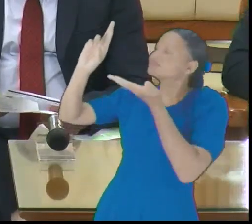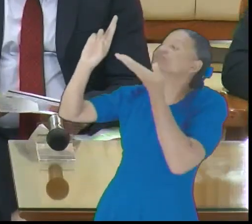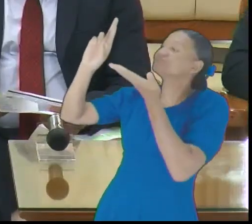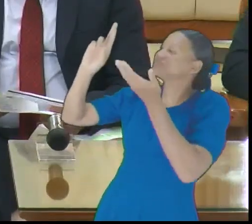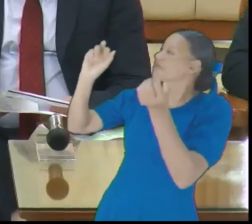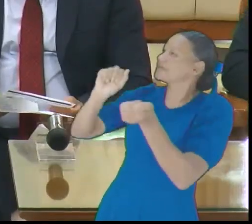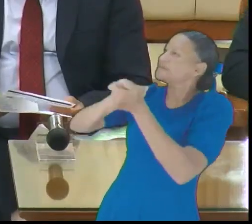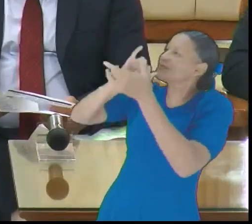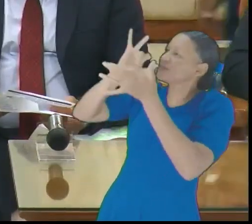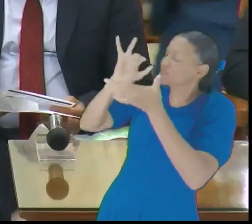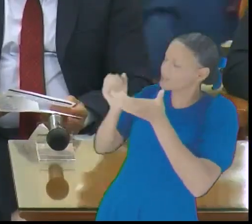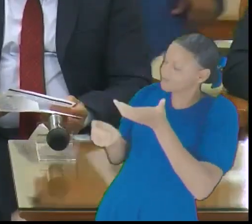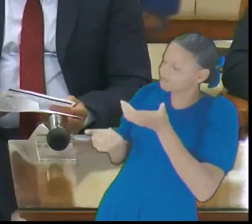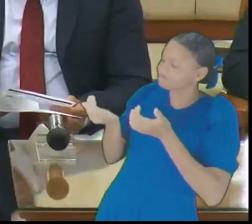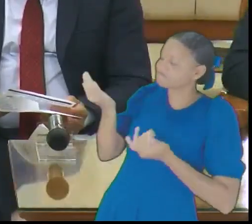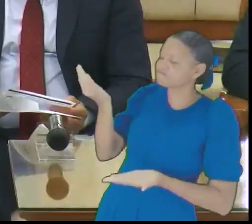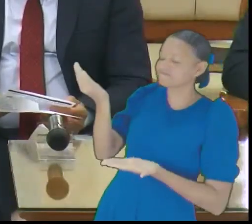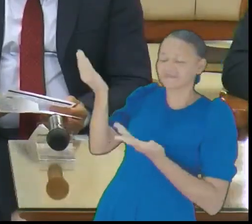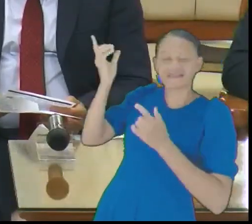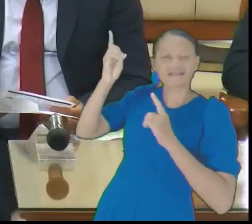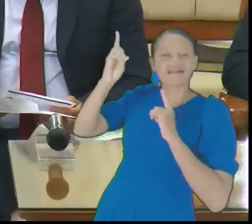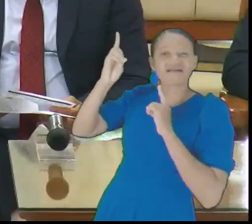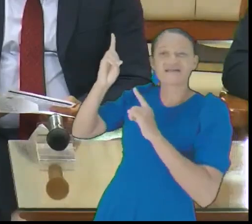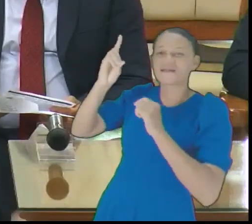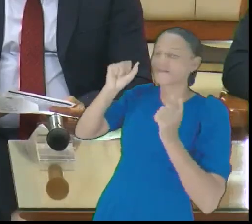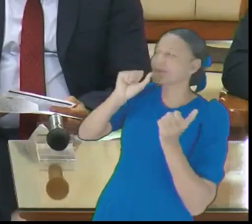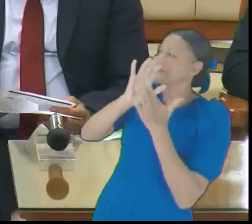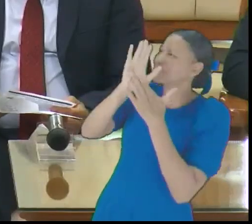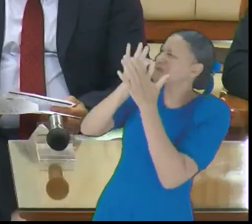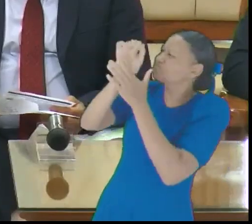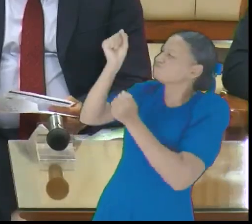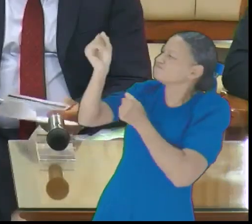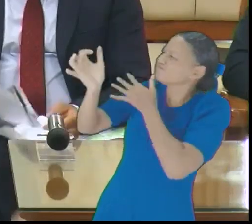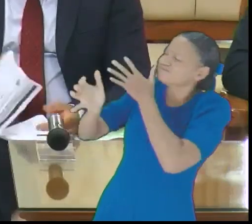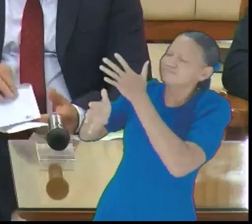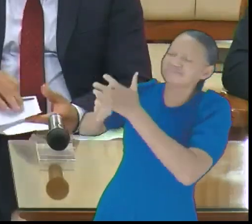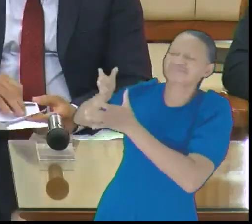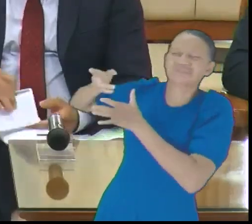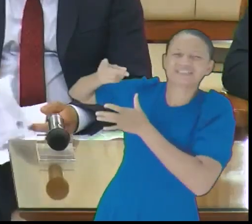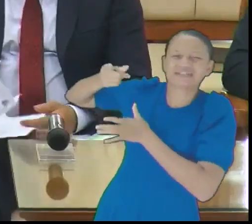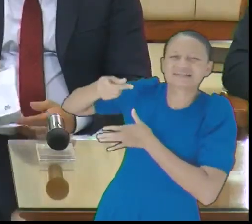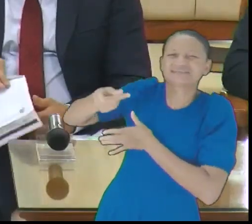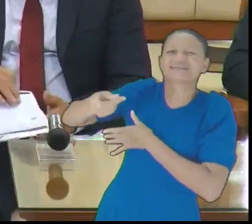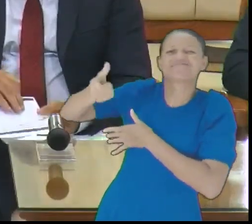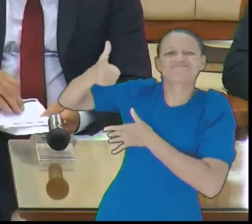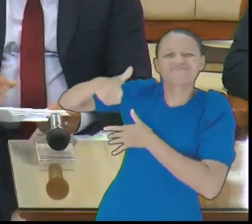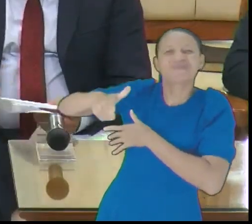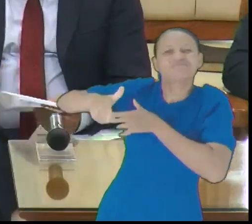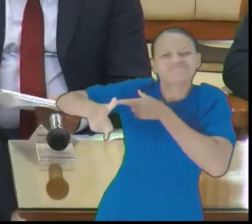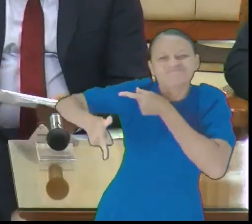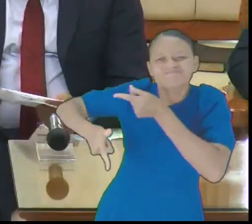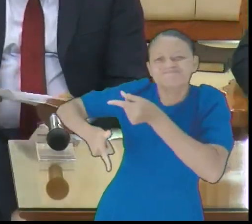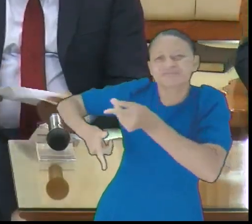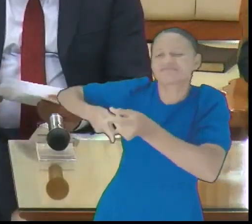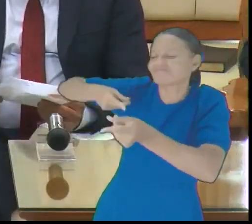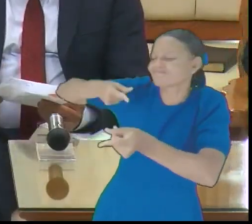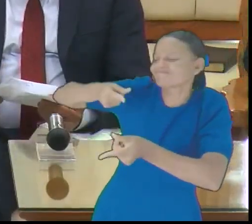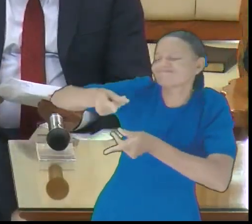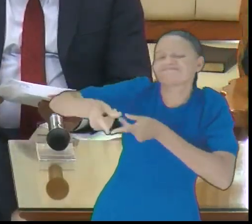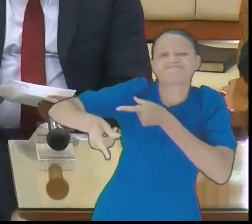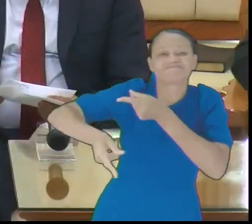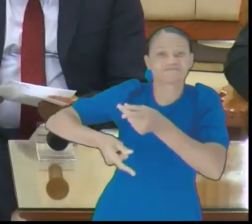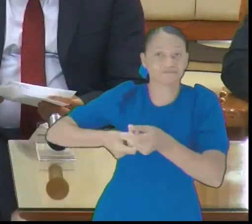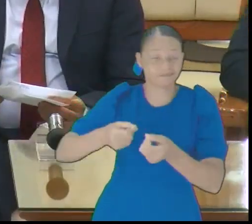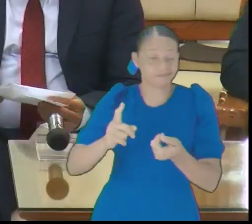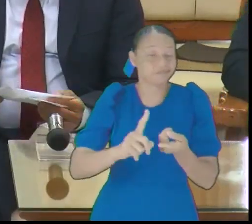glória e a Ele o louvor de eternidade em eternidade. Eu quero também